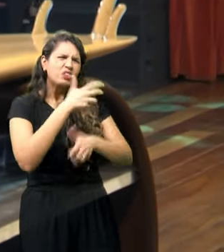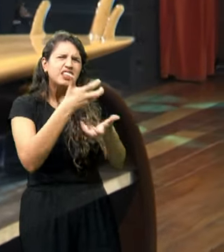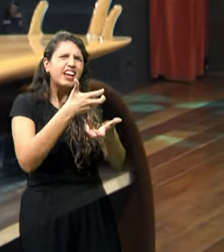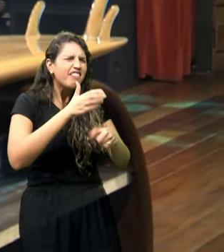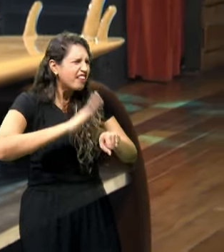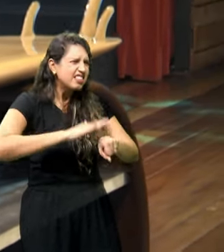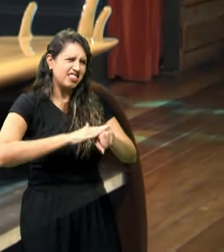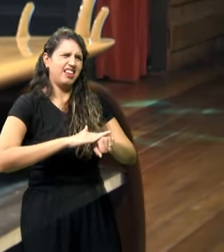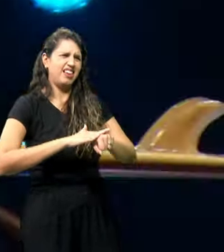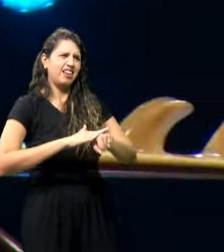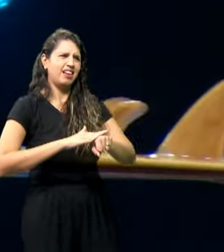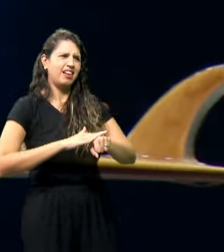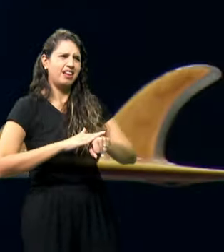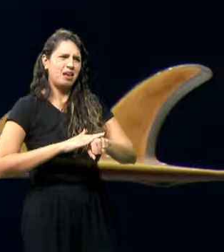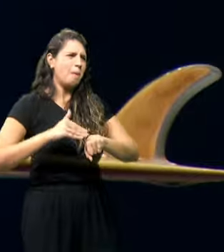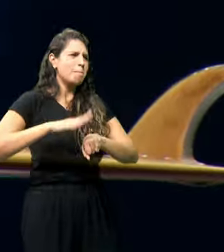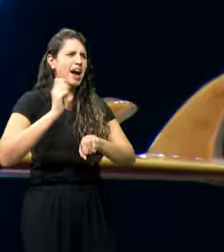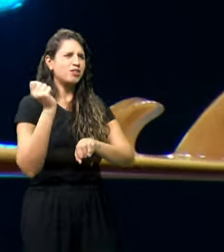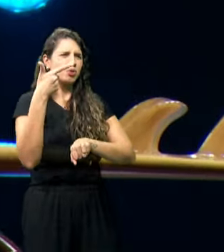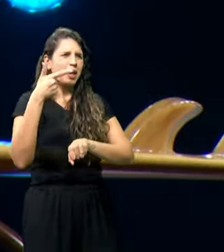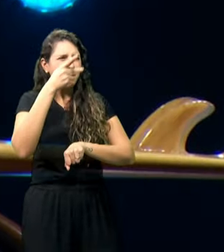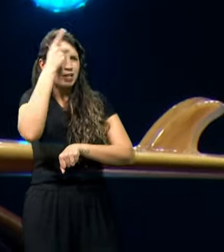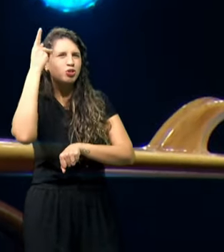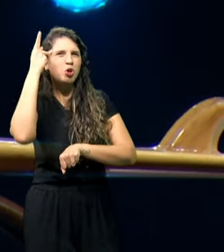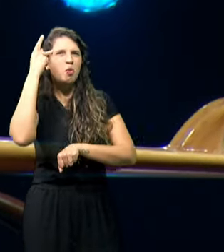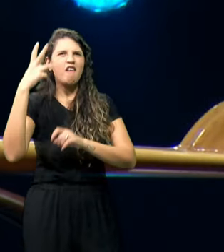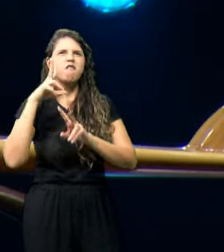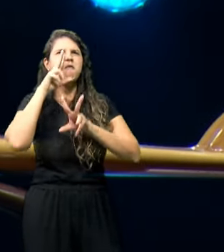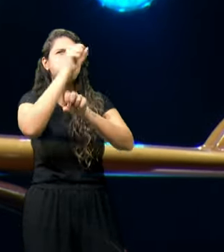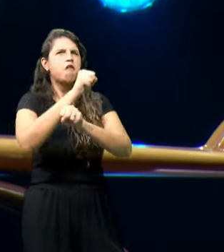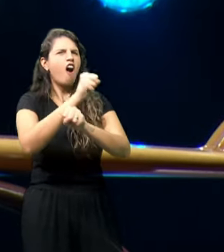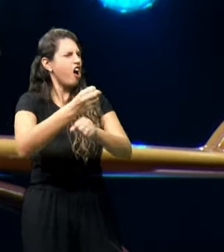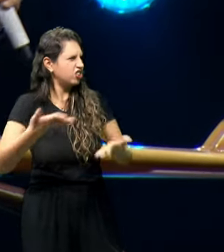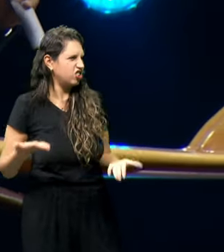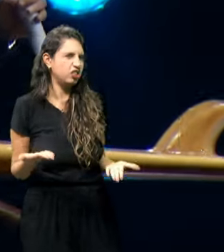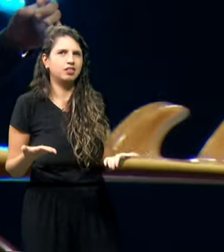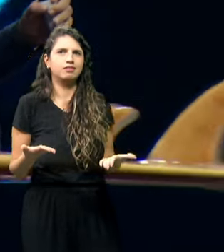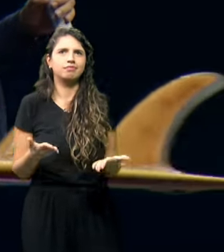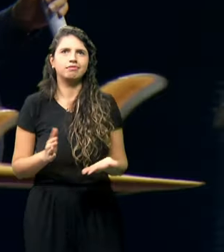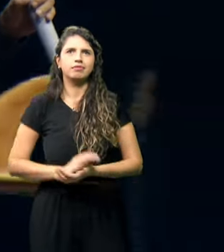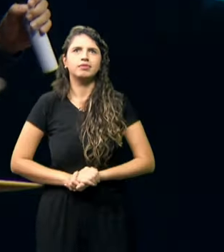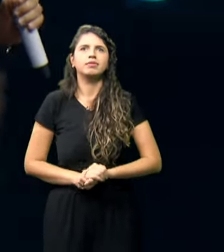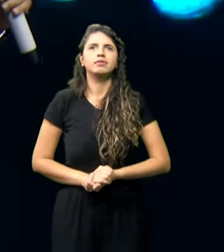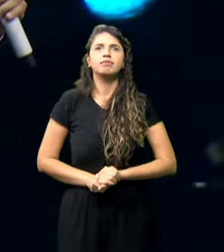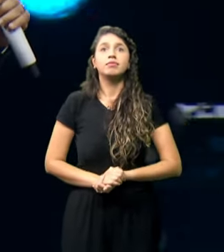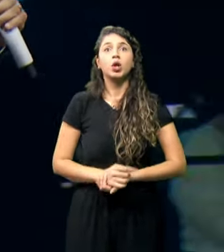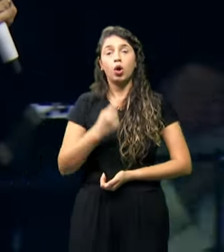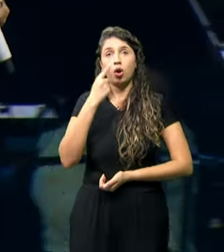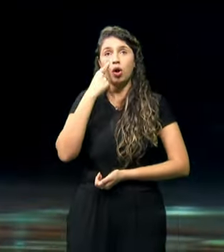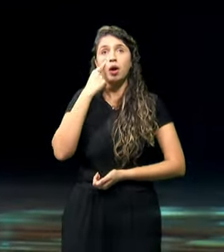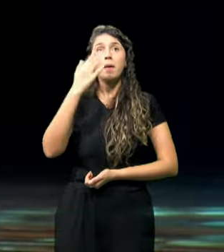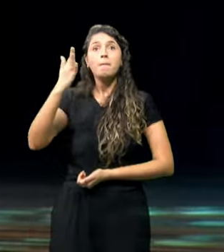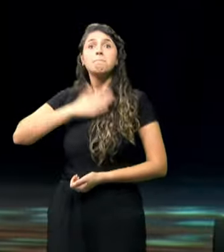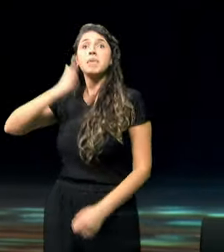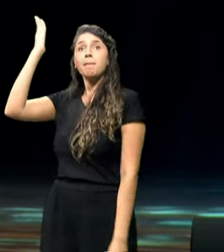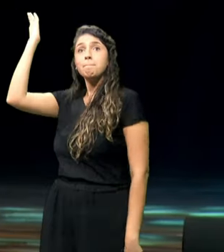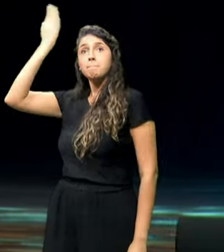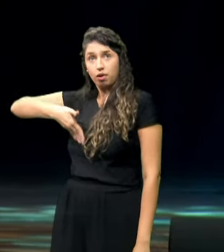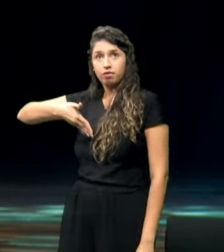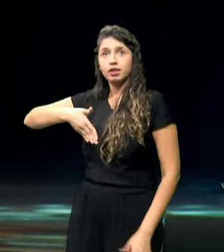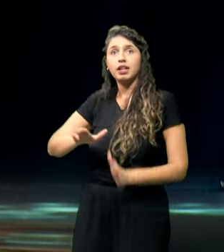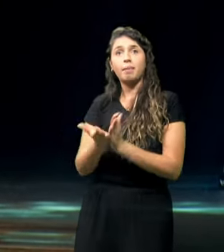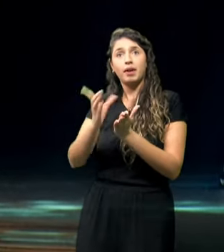o que estava dizendo para Davi. Está desafiado qualquer um aqui. Me prova na Bíblia que Deus mandou Davi enfrentar Golias. Qual é o